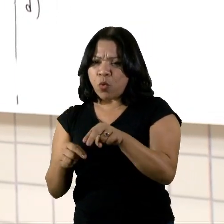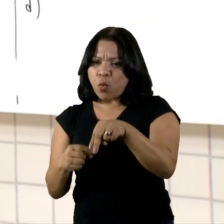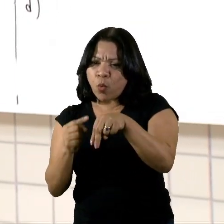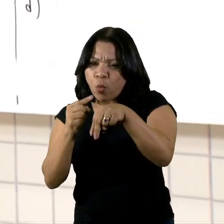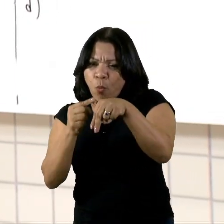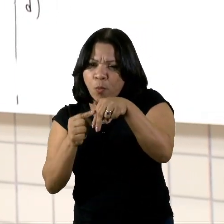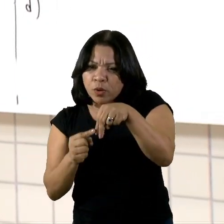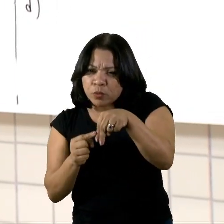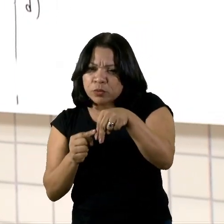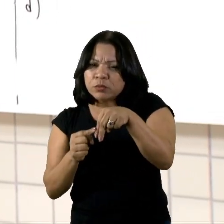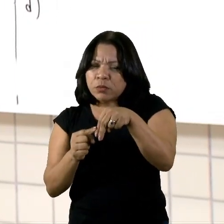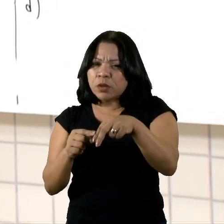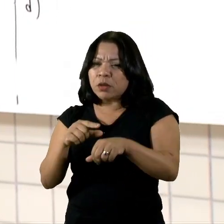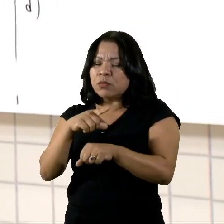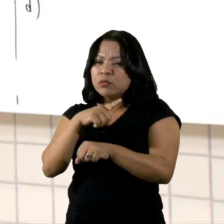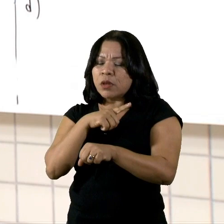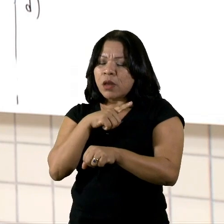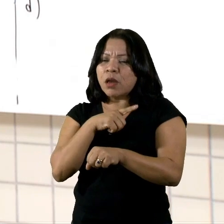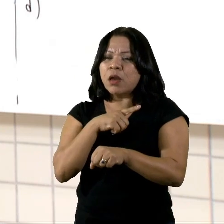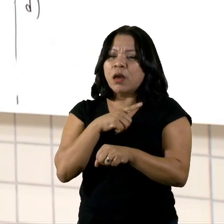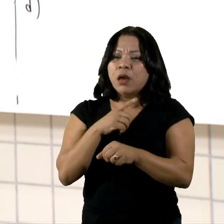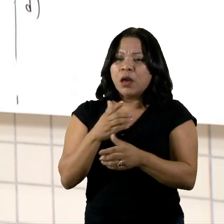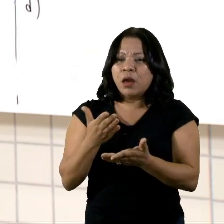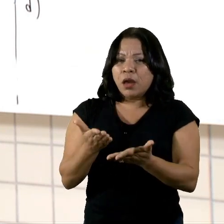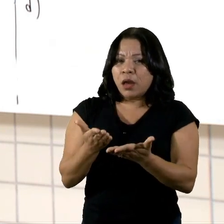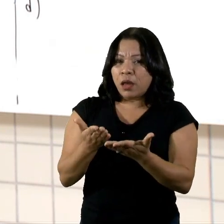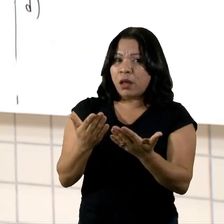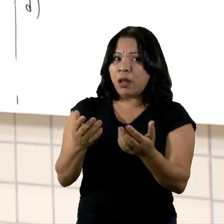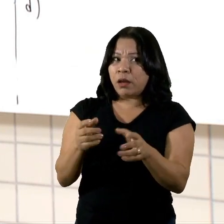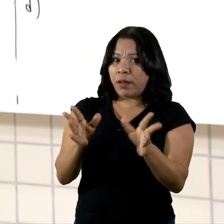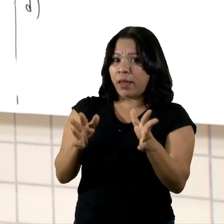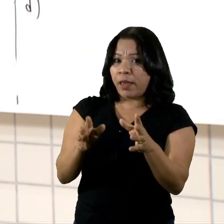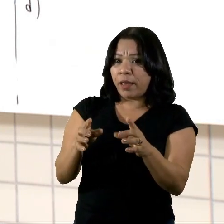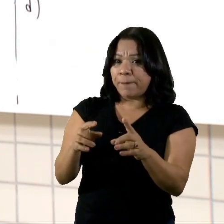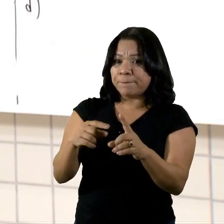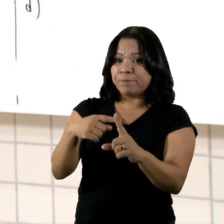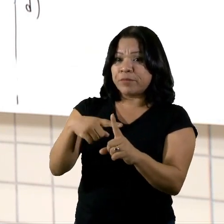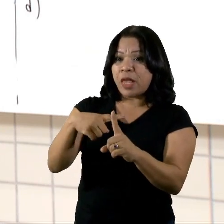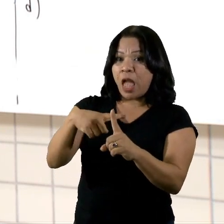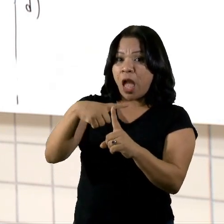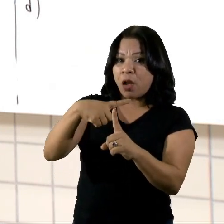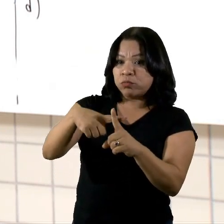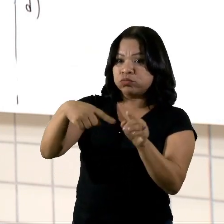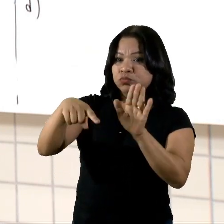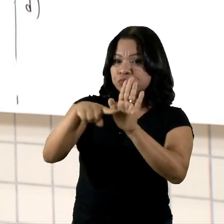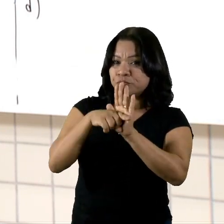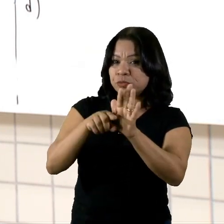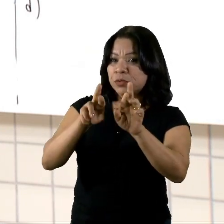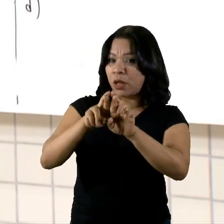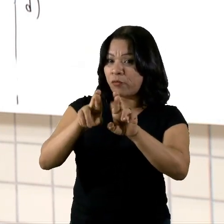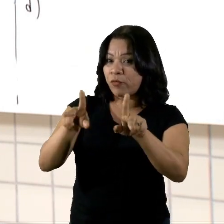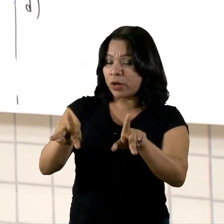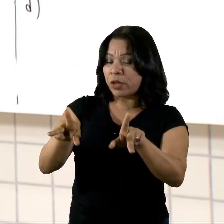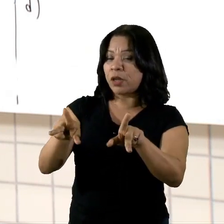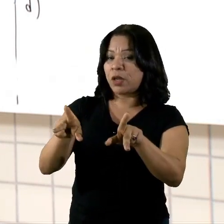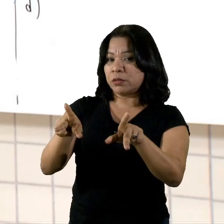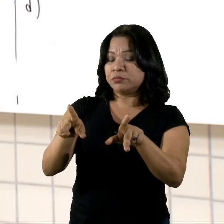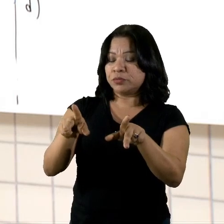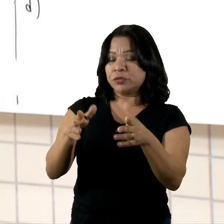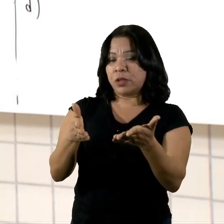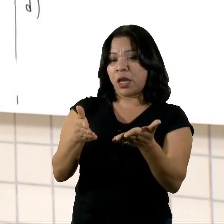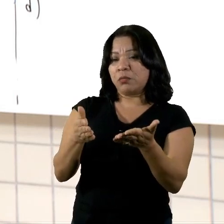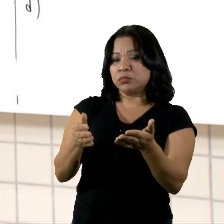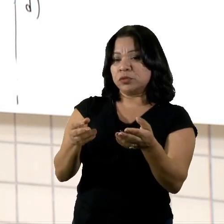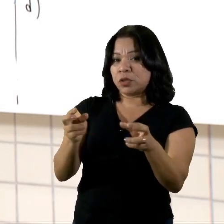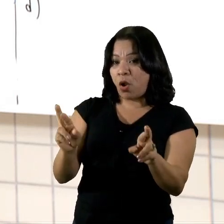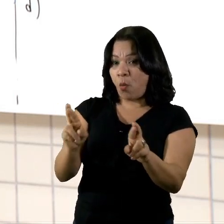parte numérica e o sinal, são sinais contrários, a gente diz que eles são números opostos ou simétricos, né?